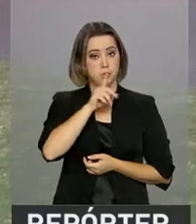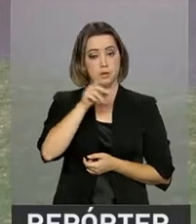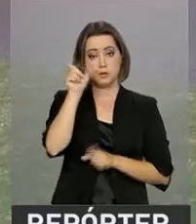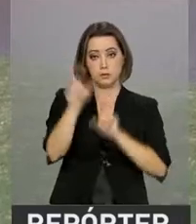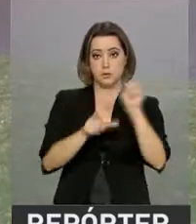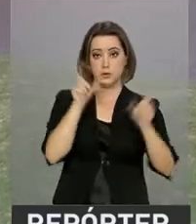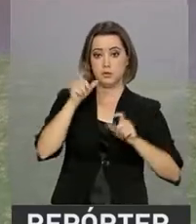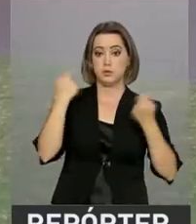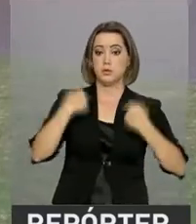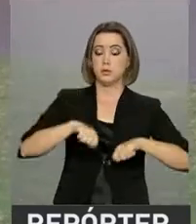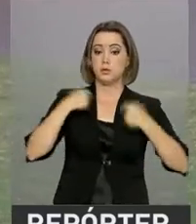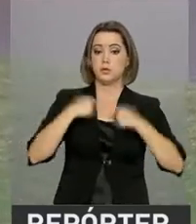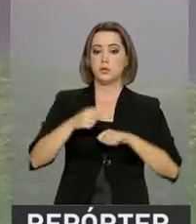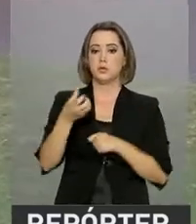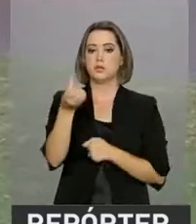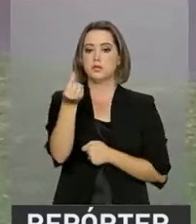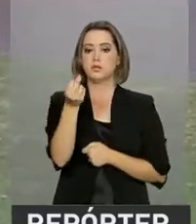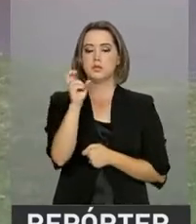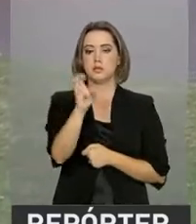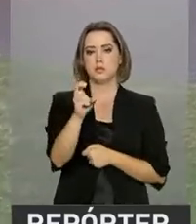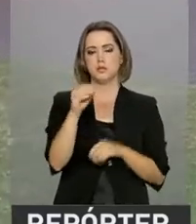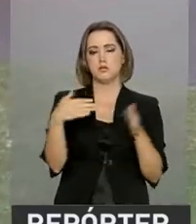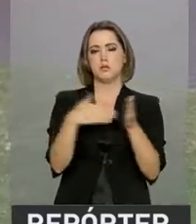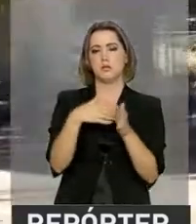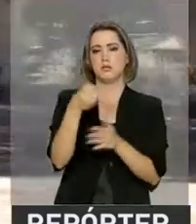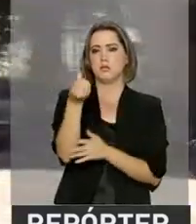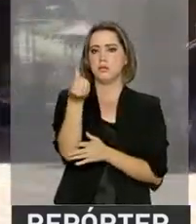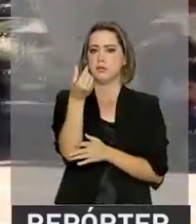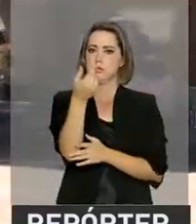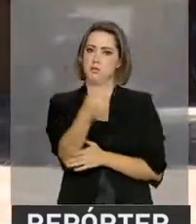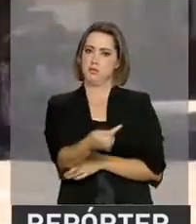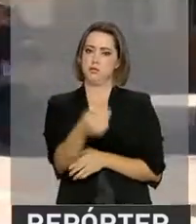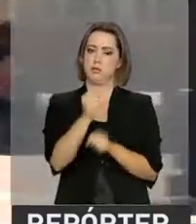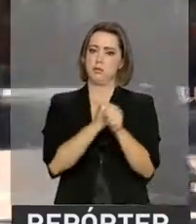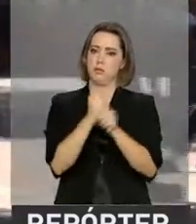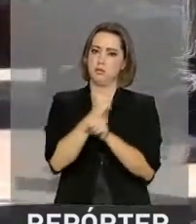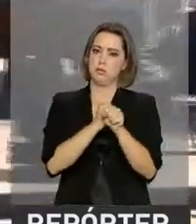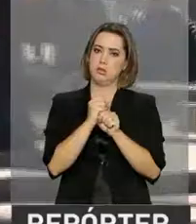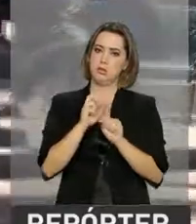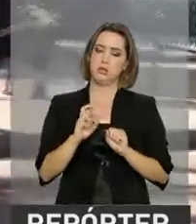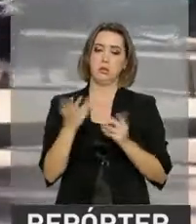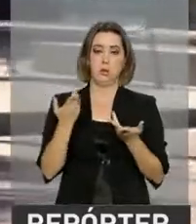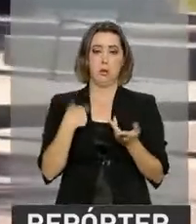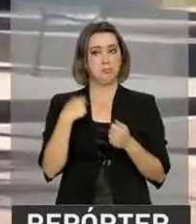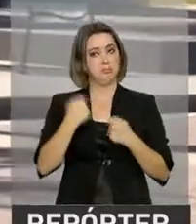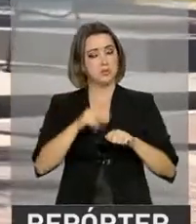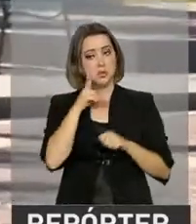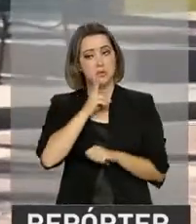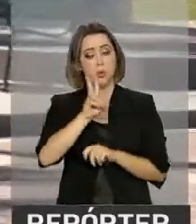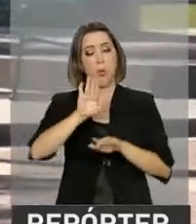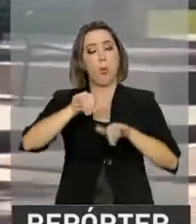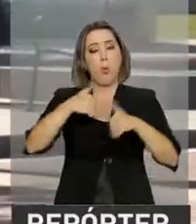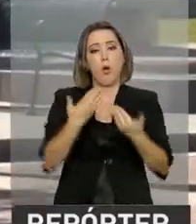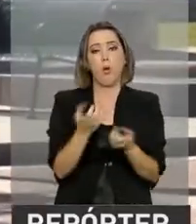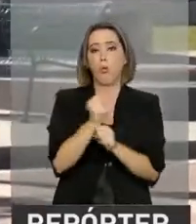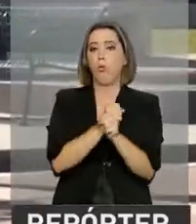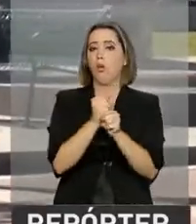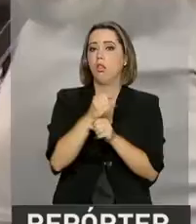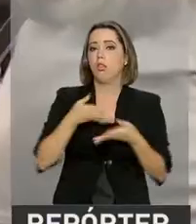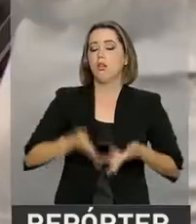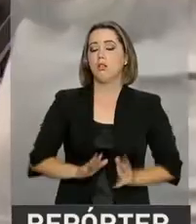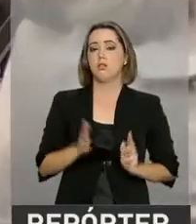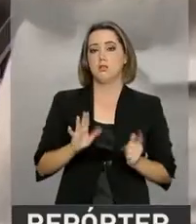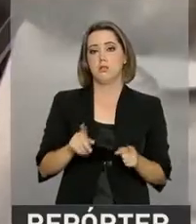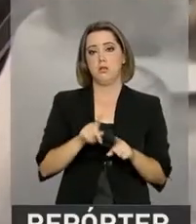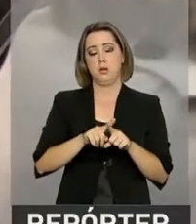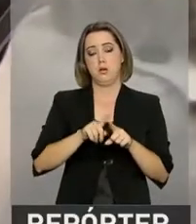devem ter entre 65 a 67 anos, dependendo do ano em que nasceram. Quem está parando de trabalhar agora, por exemplo,